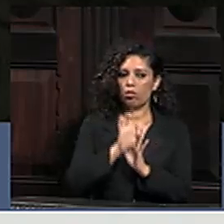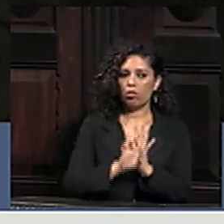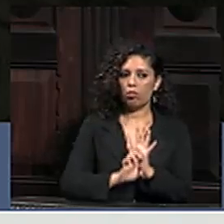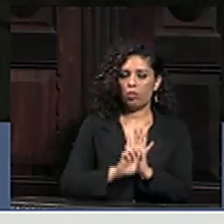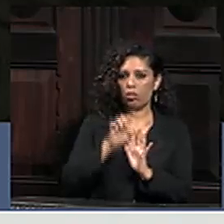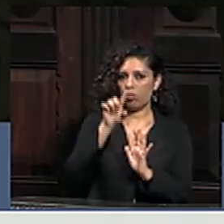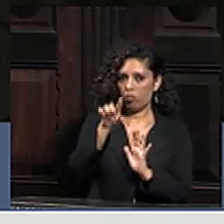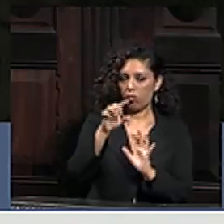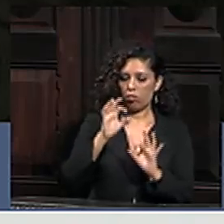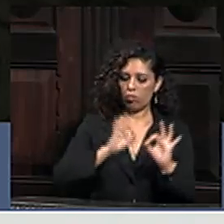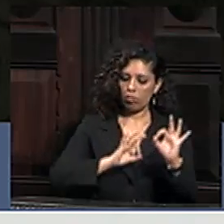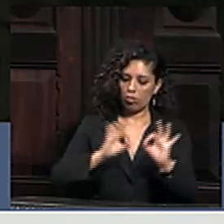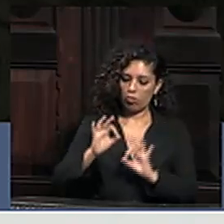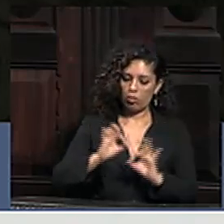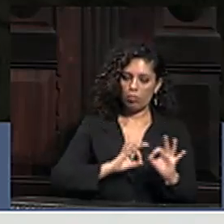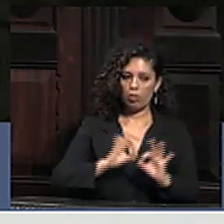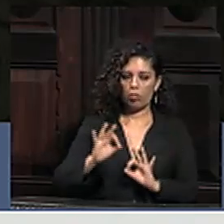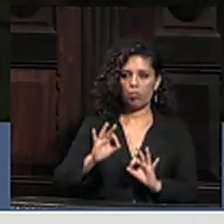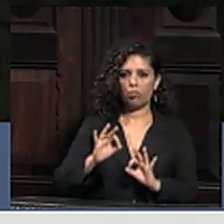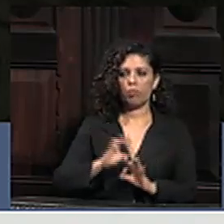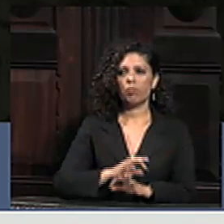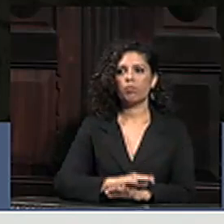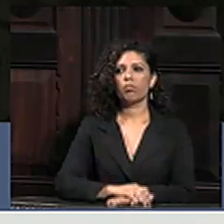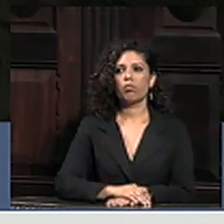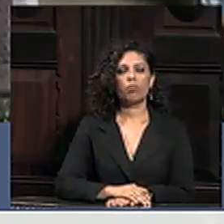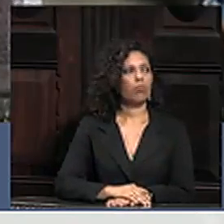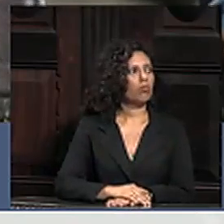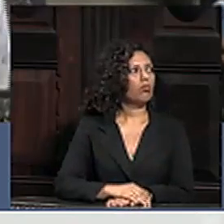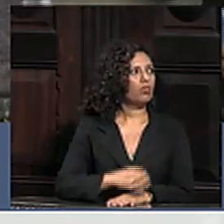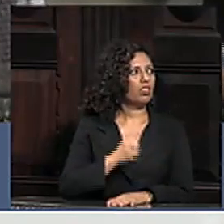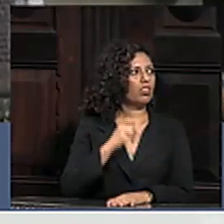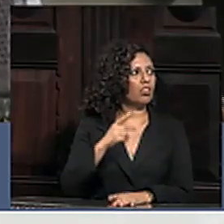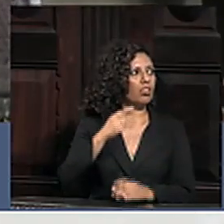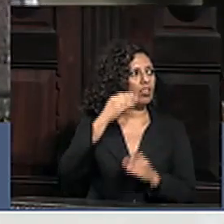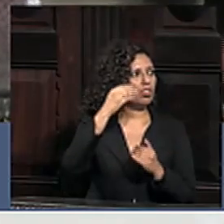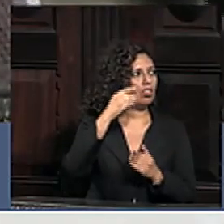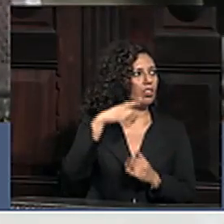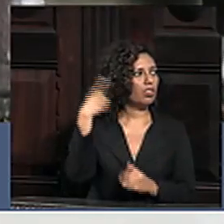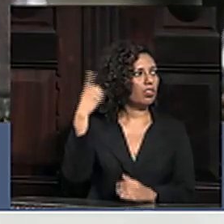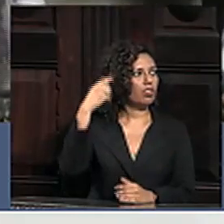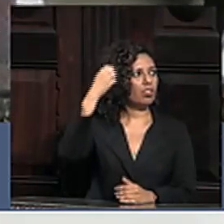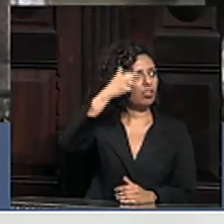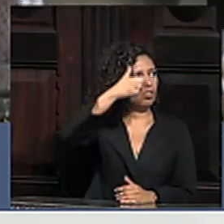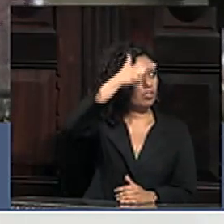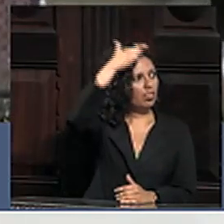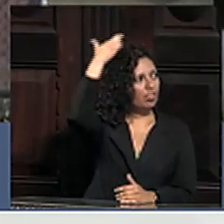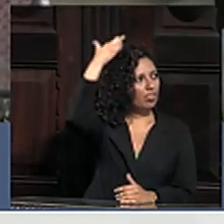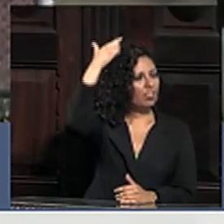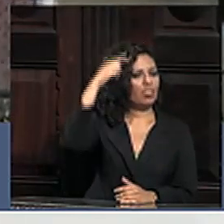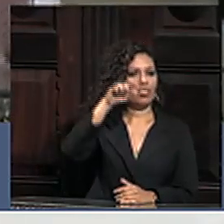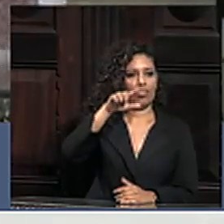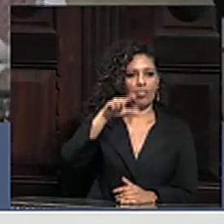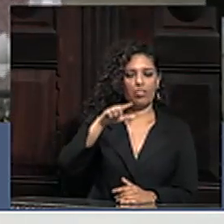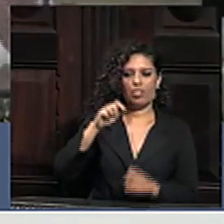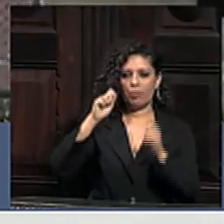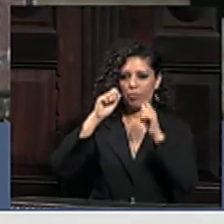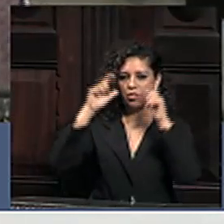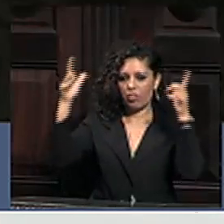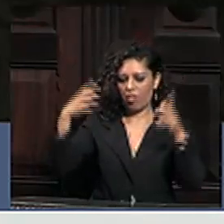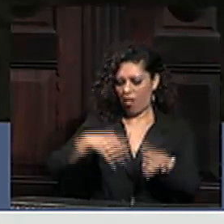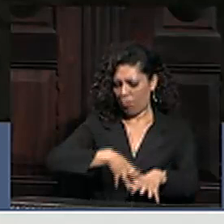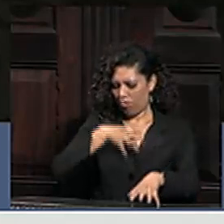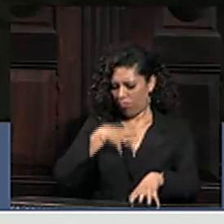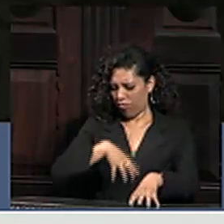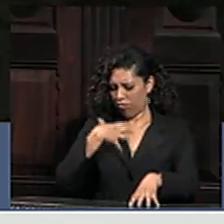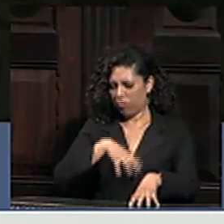de Vossa Excelência, senhor presidente. Tá bom, obrigado, deputado Luiz Paulo. Vossa Excelência hoje acordou com raiva de mim, não é verdade? Não,